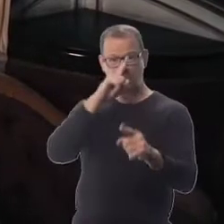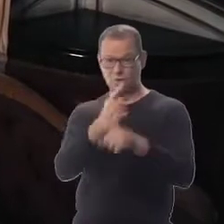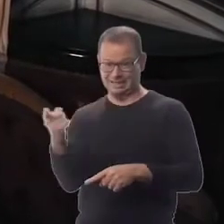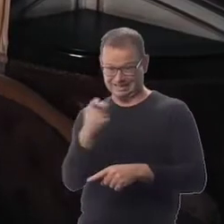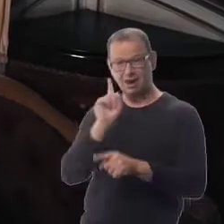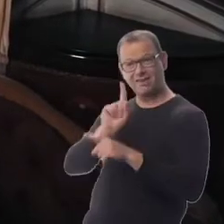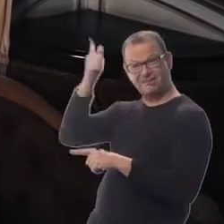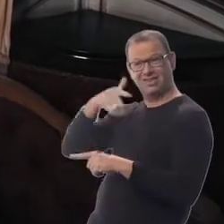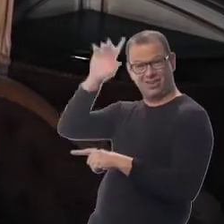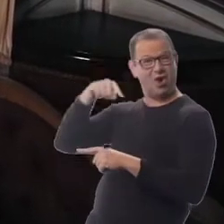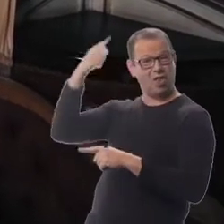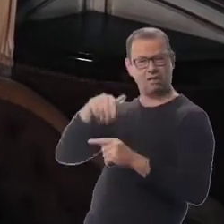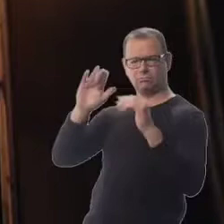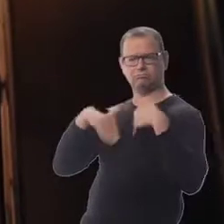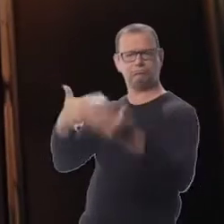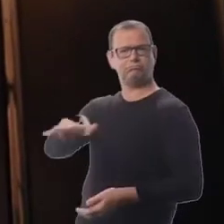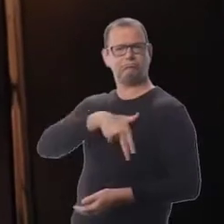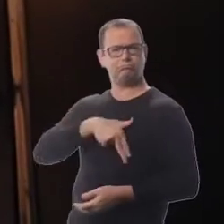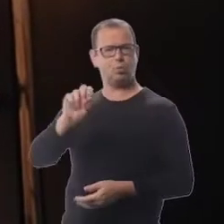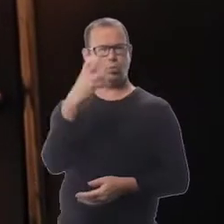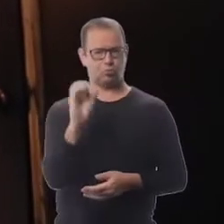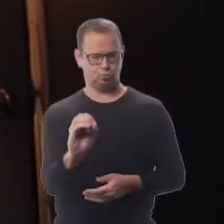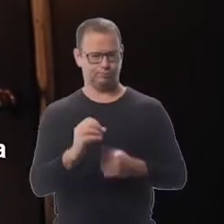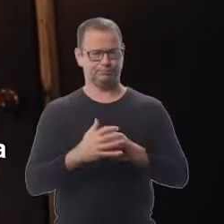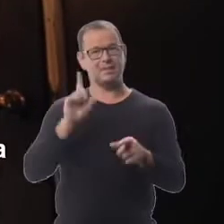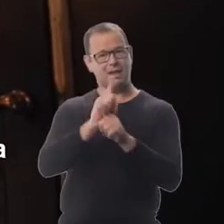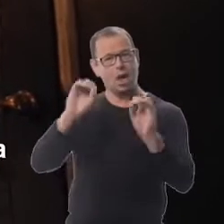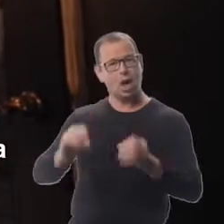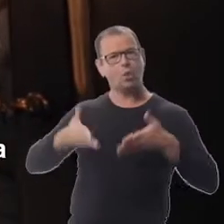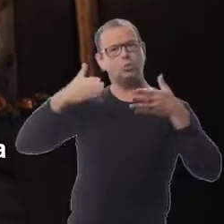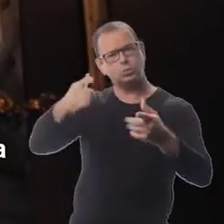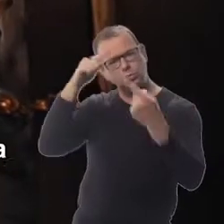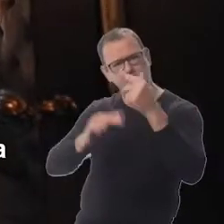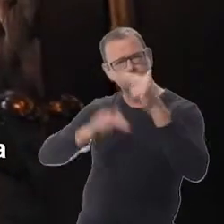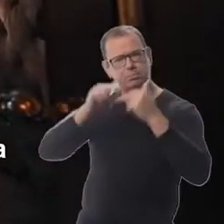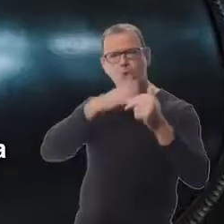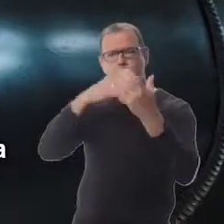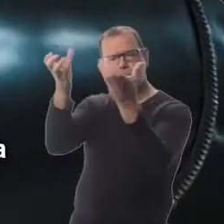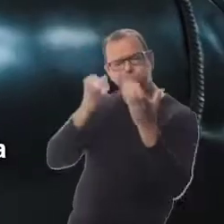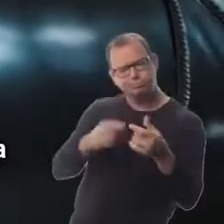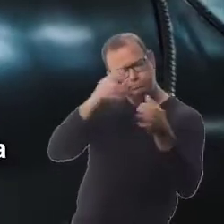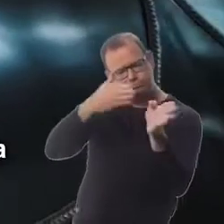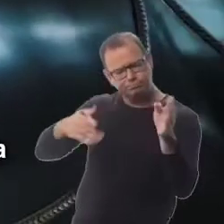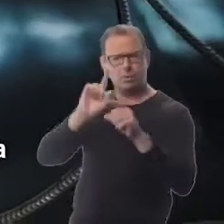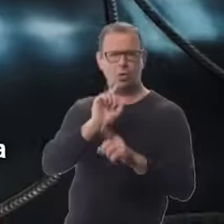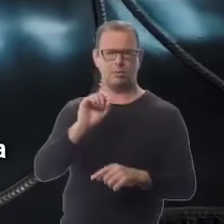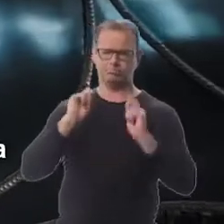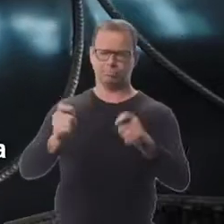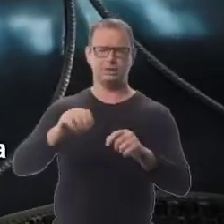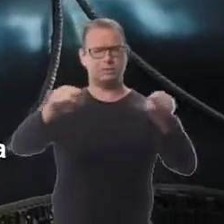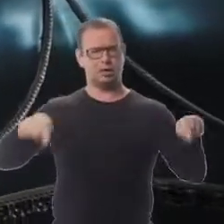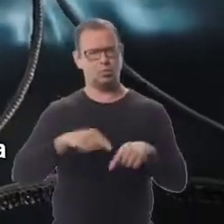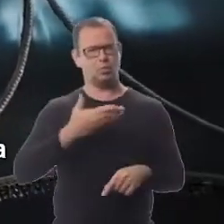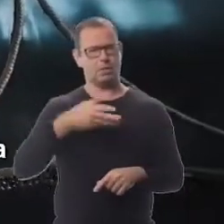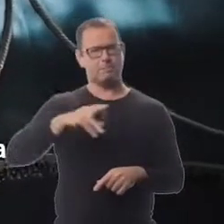Great London Exposition, recebendo uma medalha de ouro. Inicialmente, este comboio era formado apenas por esta locomotiva e